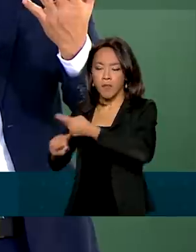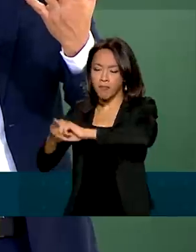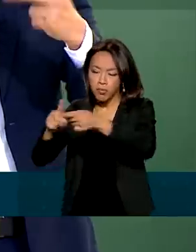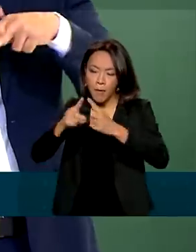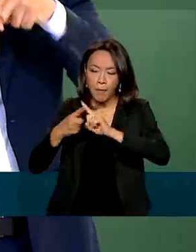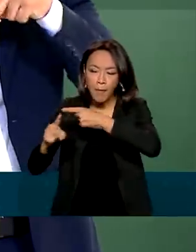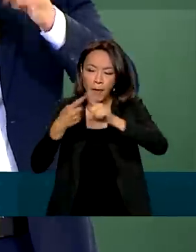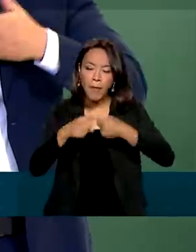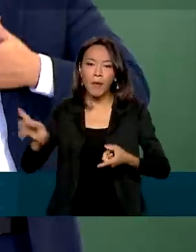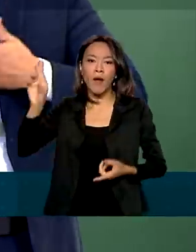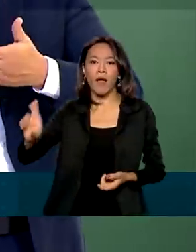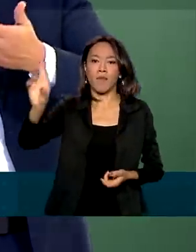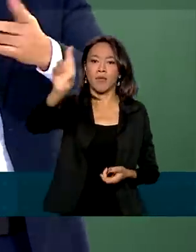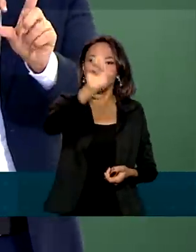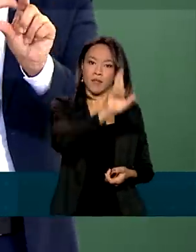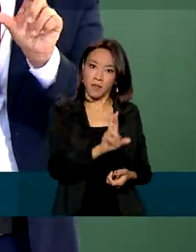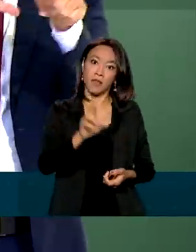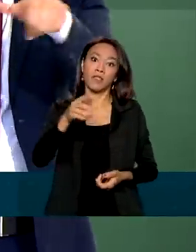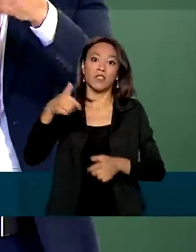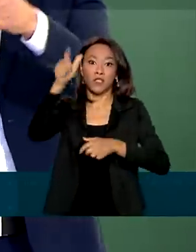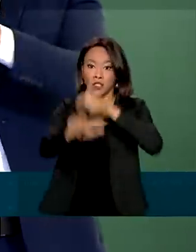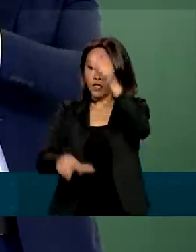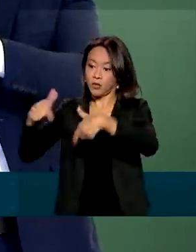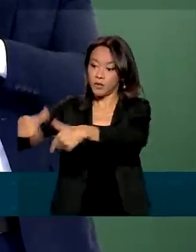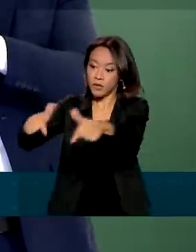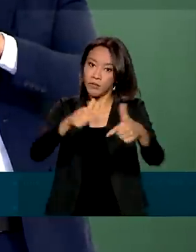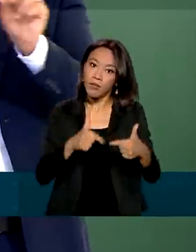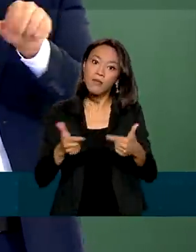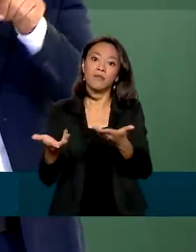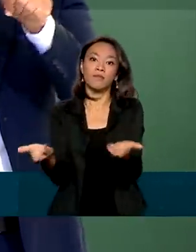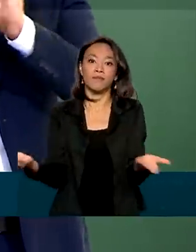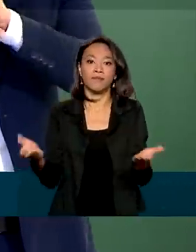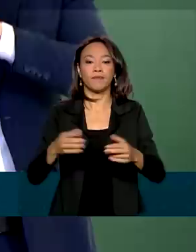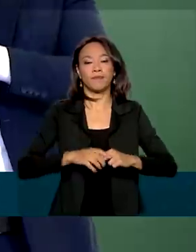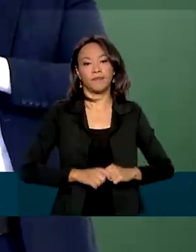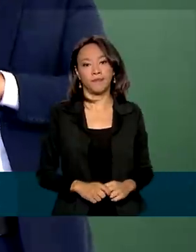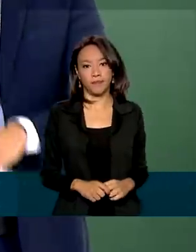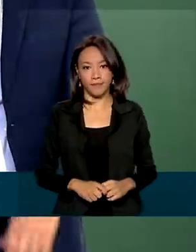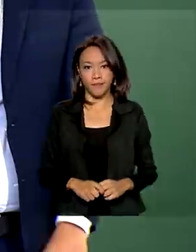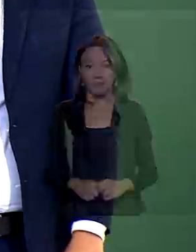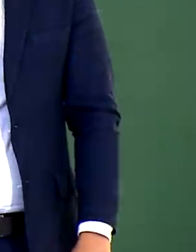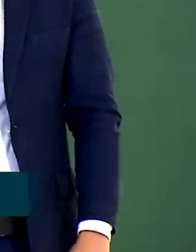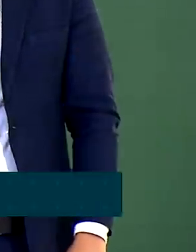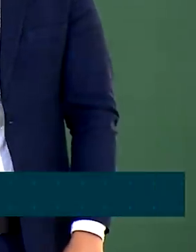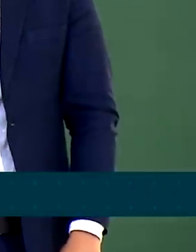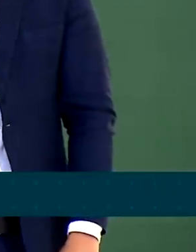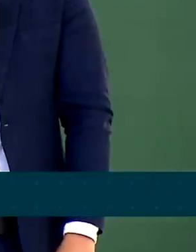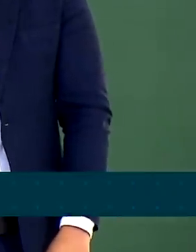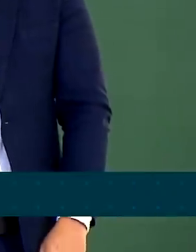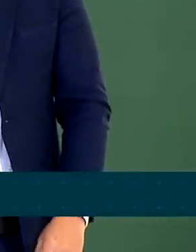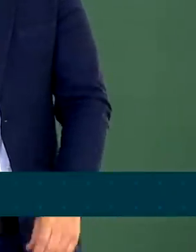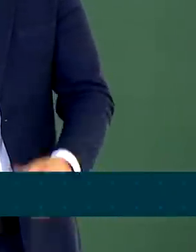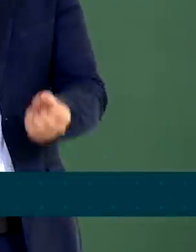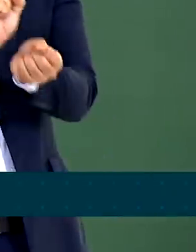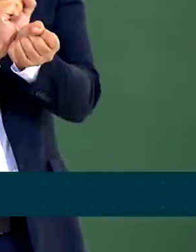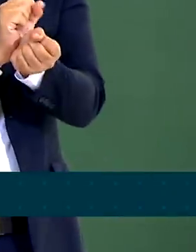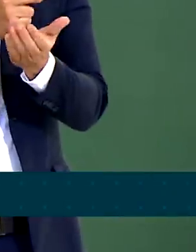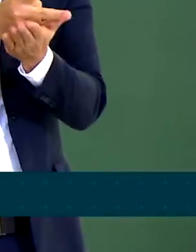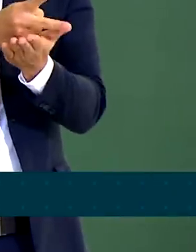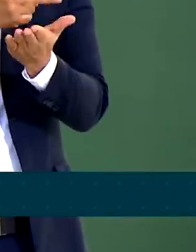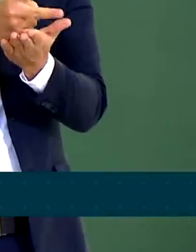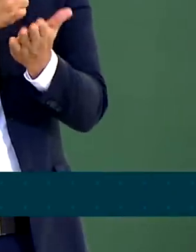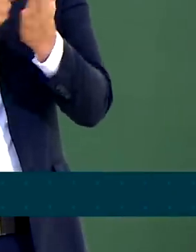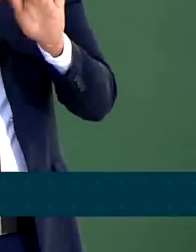com representantes de trabalhadores e empregadores o Brasil não aceita mais ficar amarrado a esse